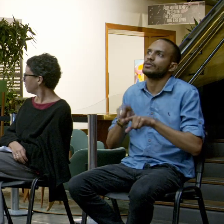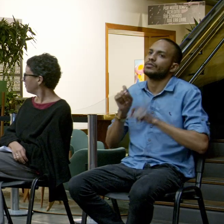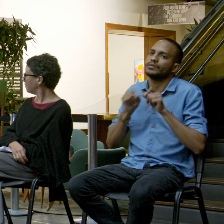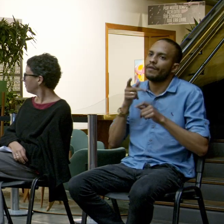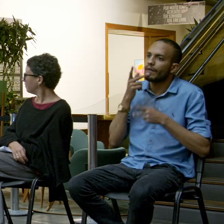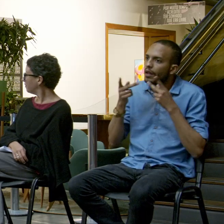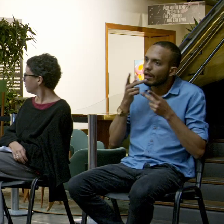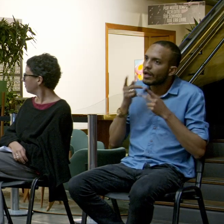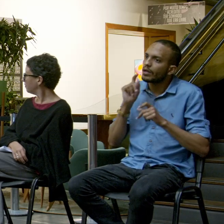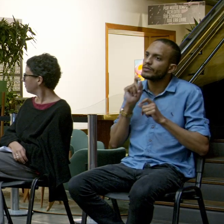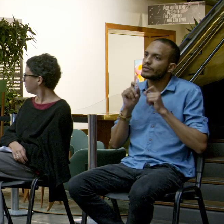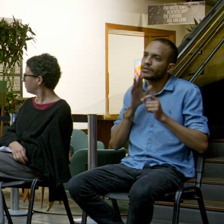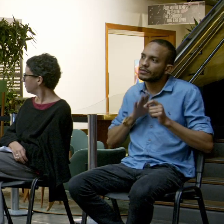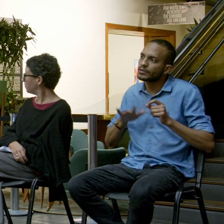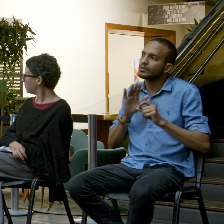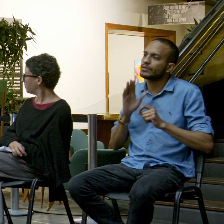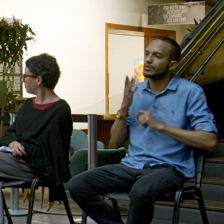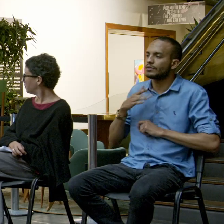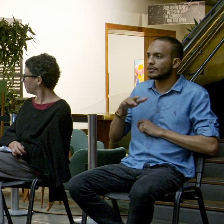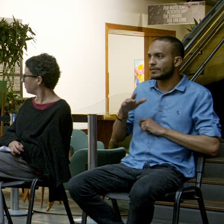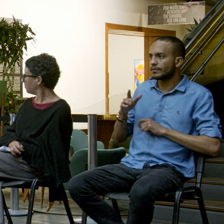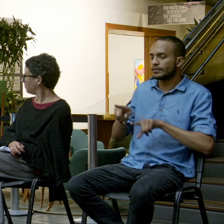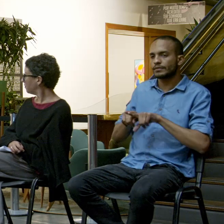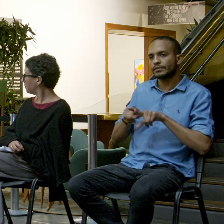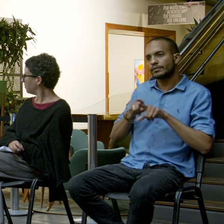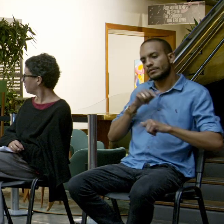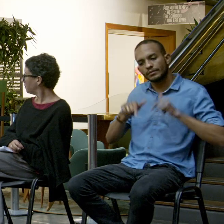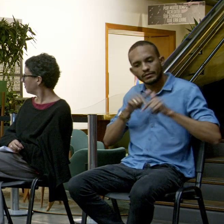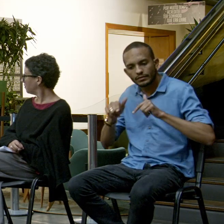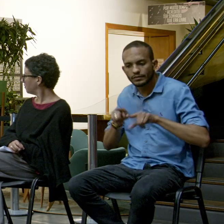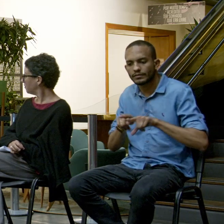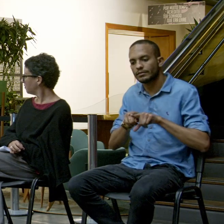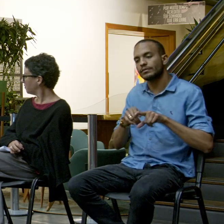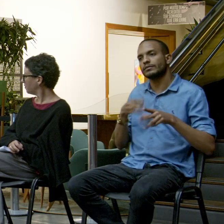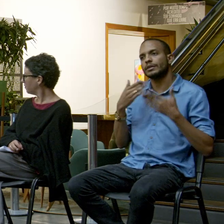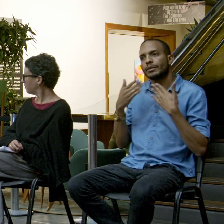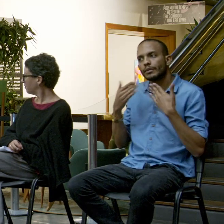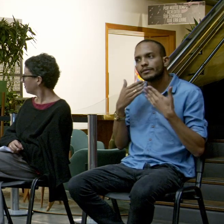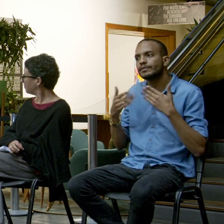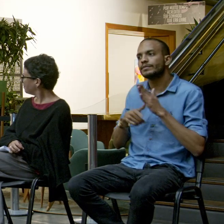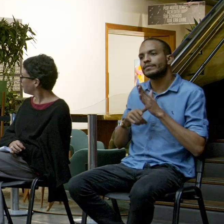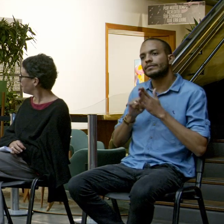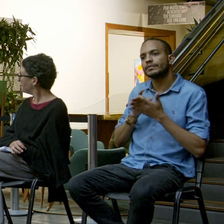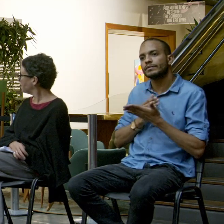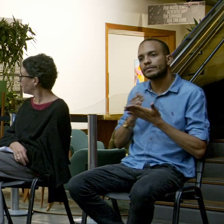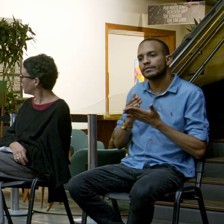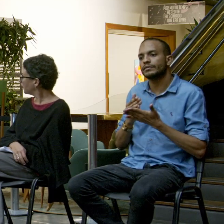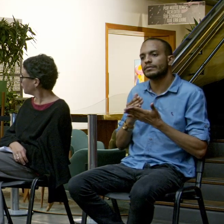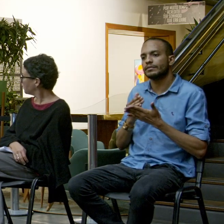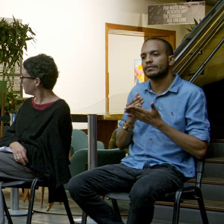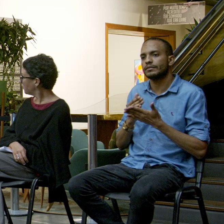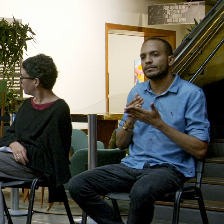que falar, que recorte usar. E lembrei de uma entrevista que eu fiz com ela muito no início,